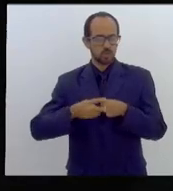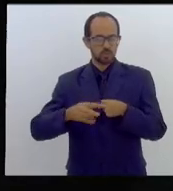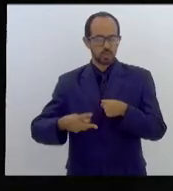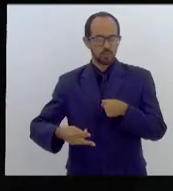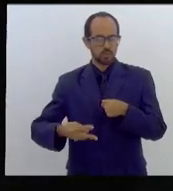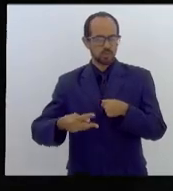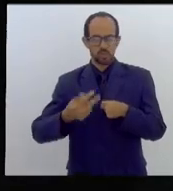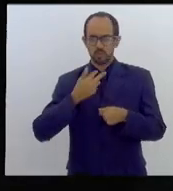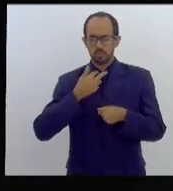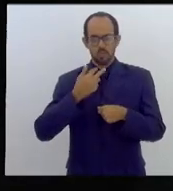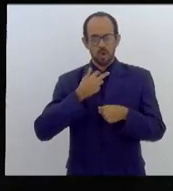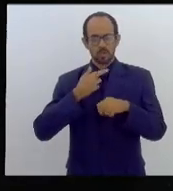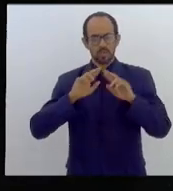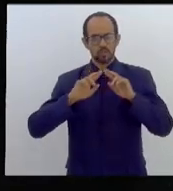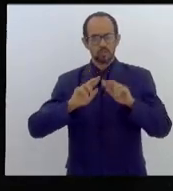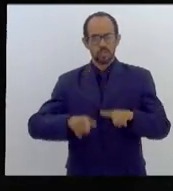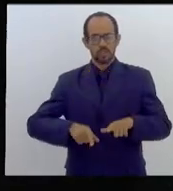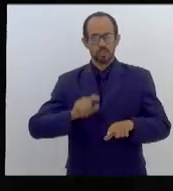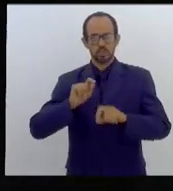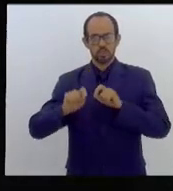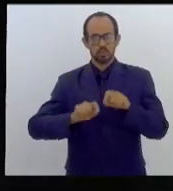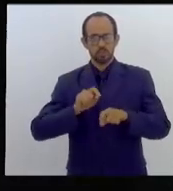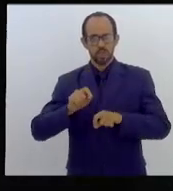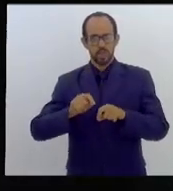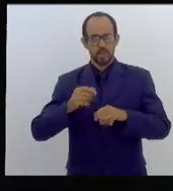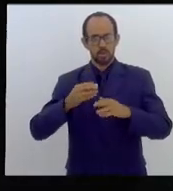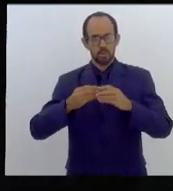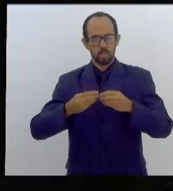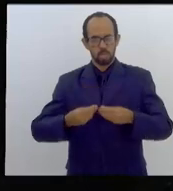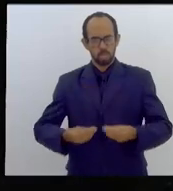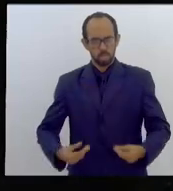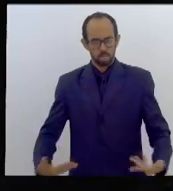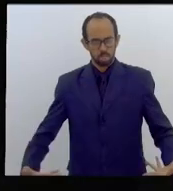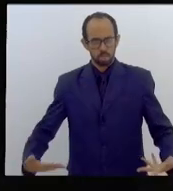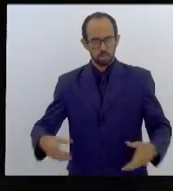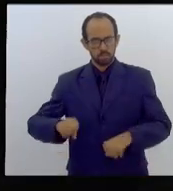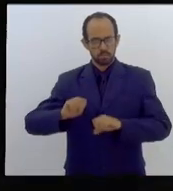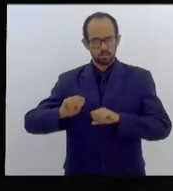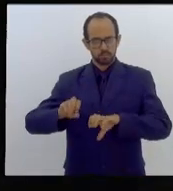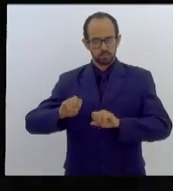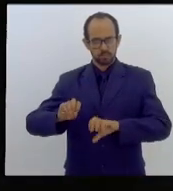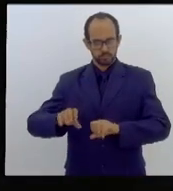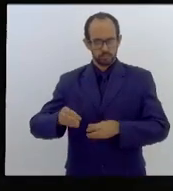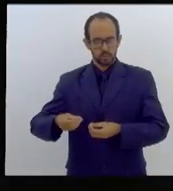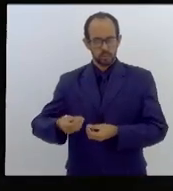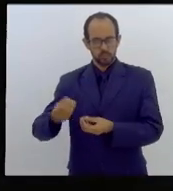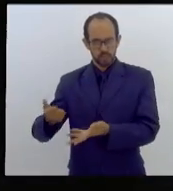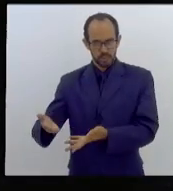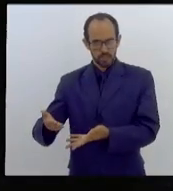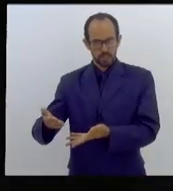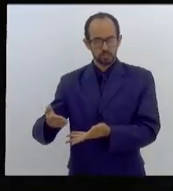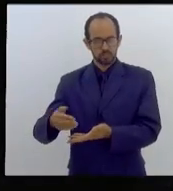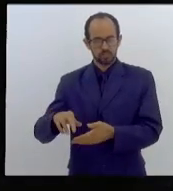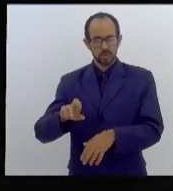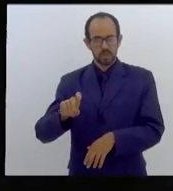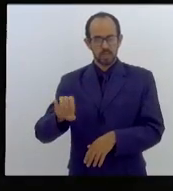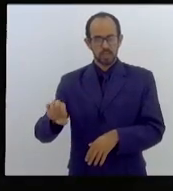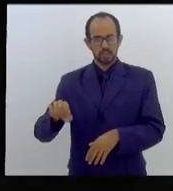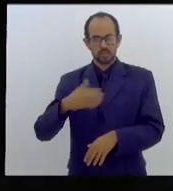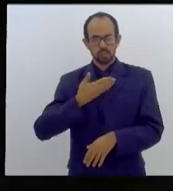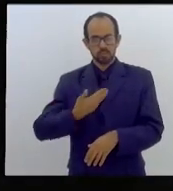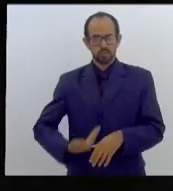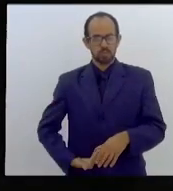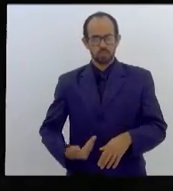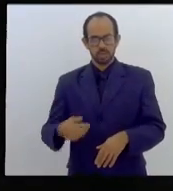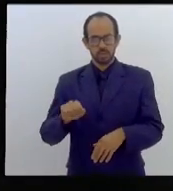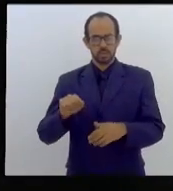ser diferente a de uma previsão de um retrocesso na qualidade do ensino ofertado pela rede pública de educação.